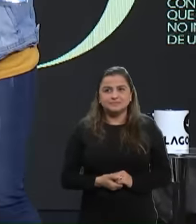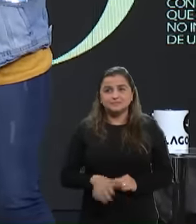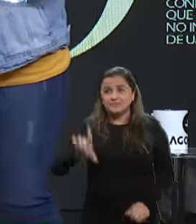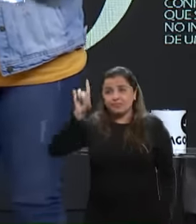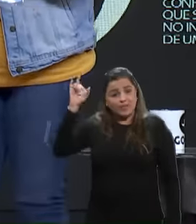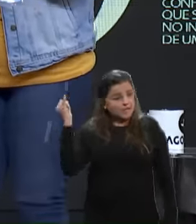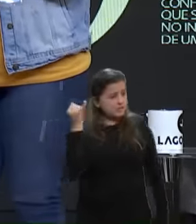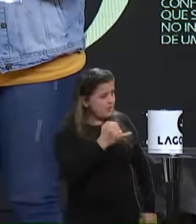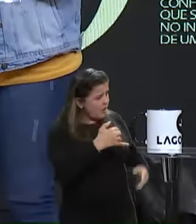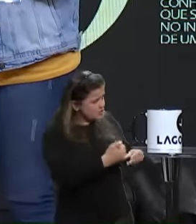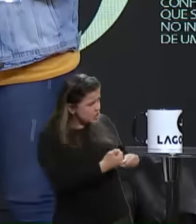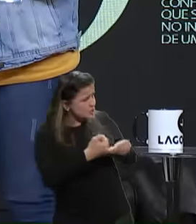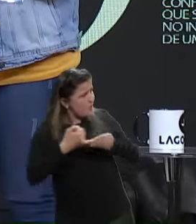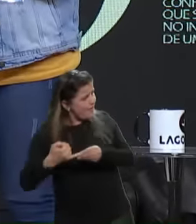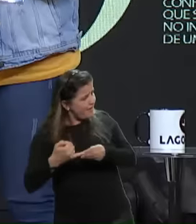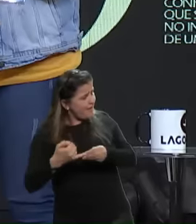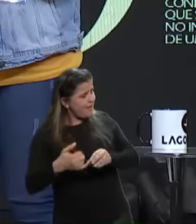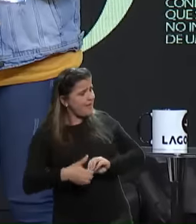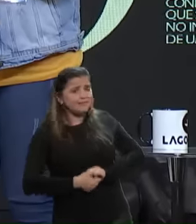Deus falou, Josué.